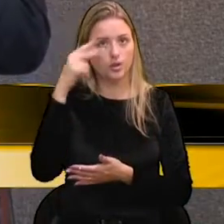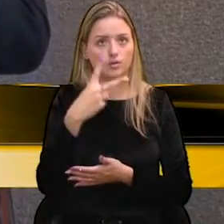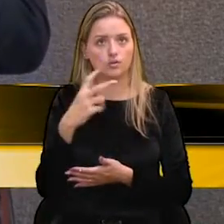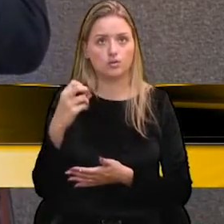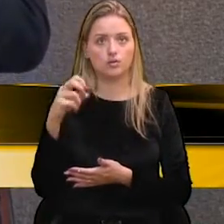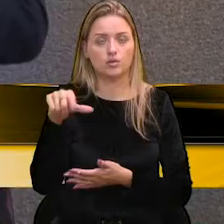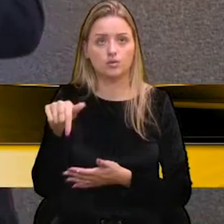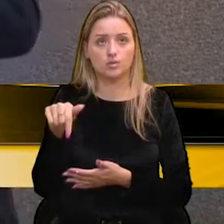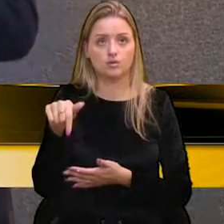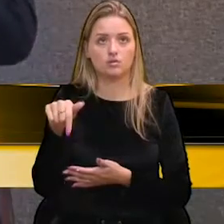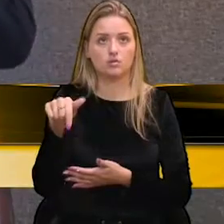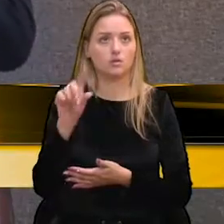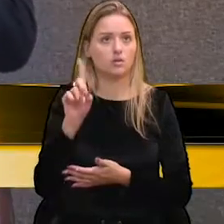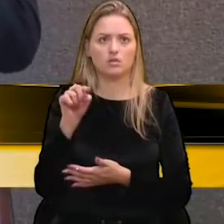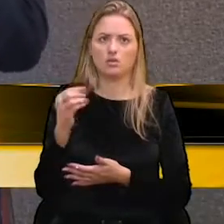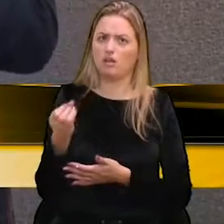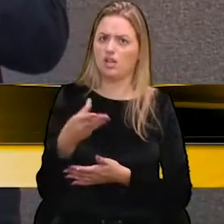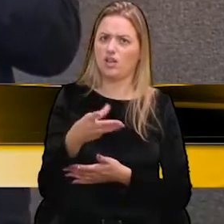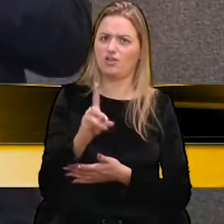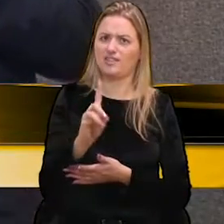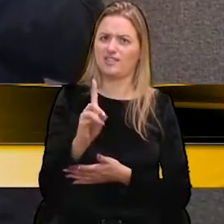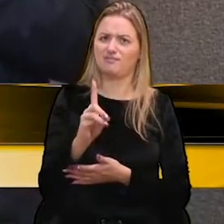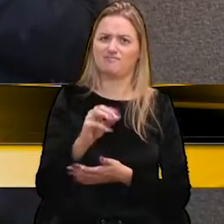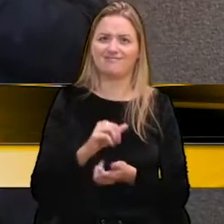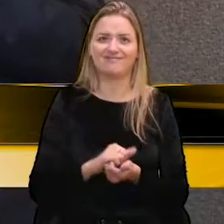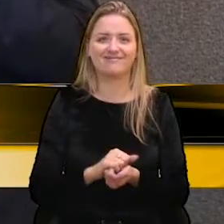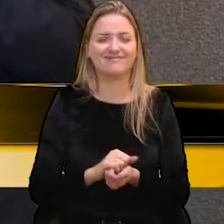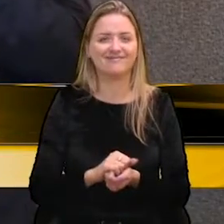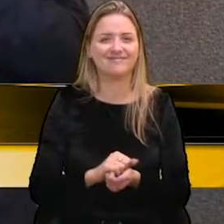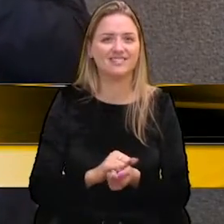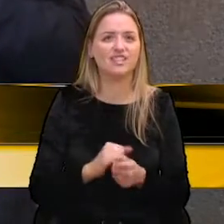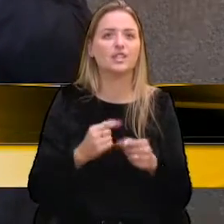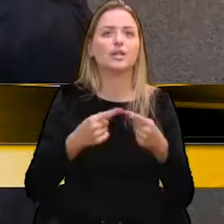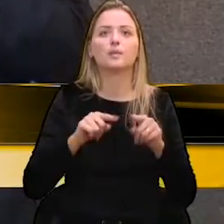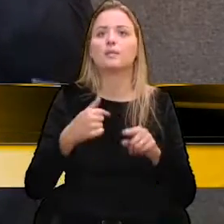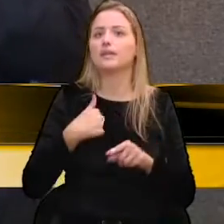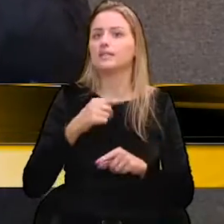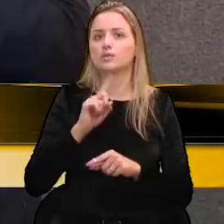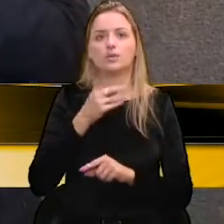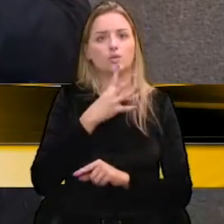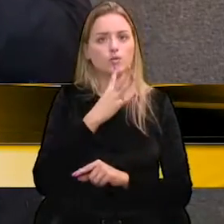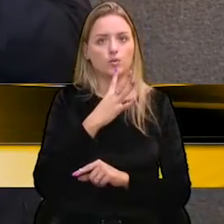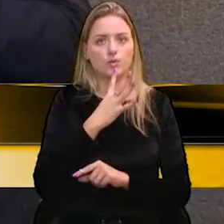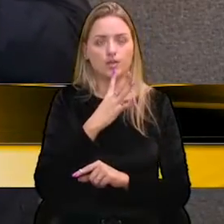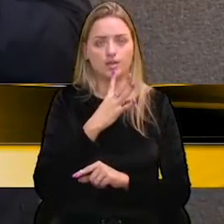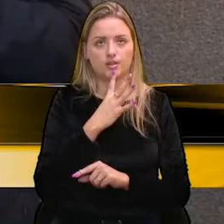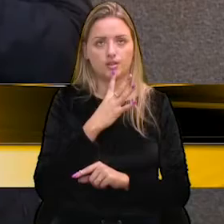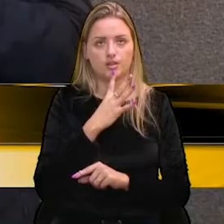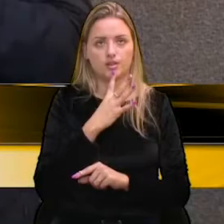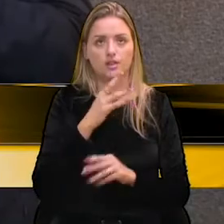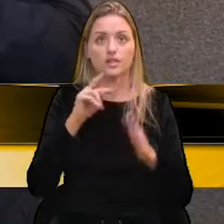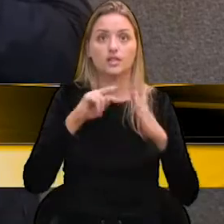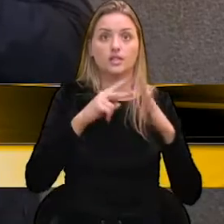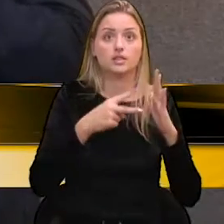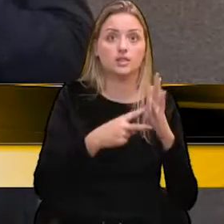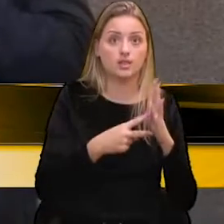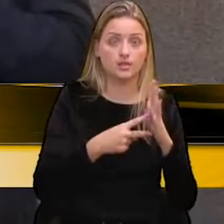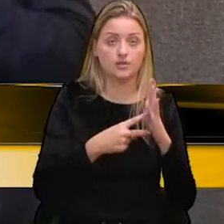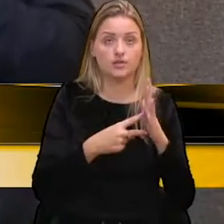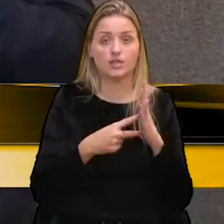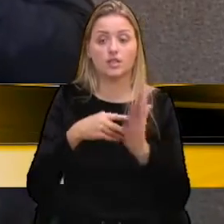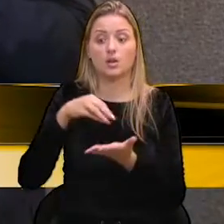2/4/2007, quer dizer, não é tão recente, mas nós desconhecíamos, né? Então, aqui significa que um acordo,